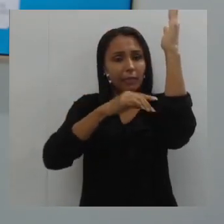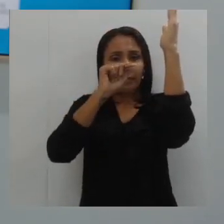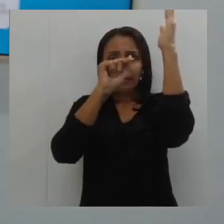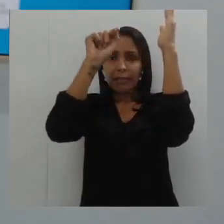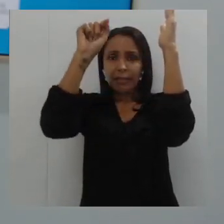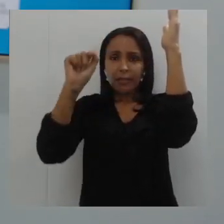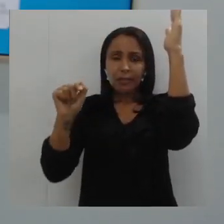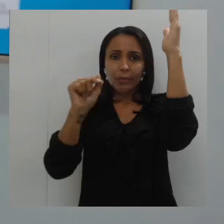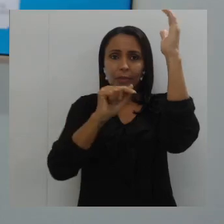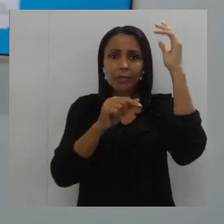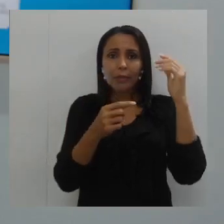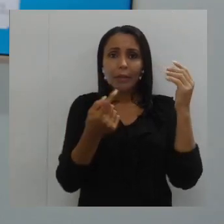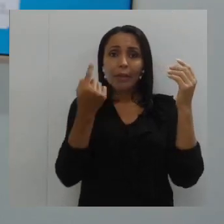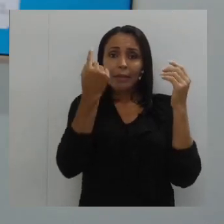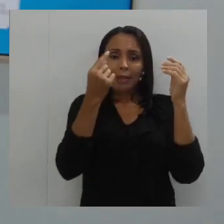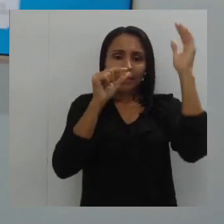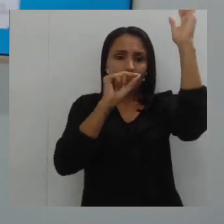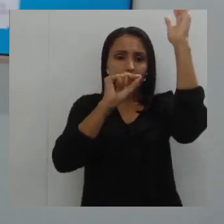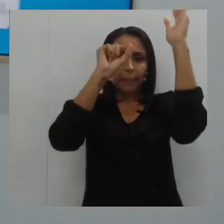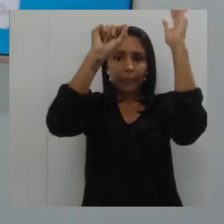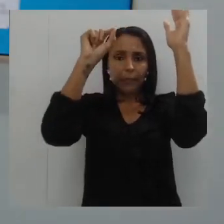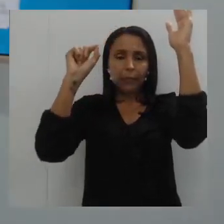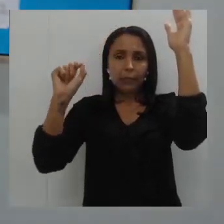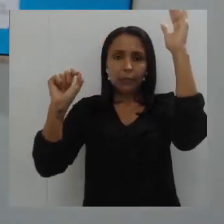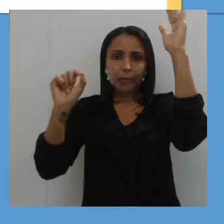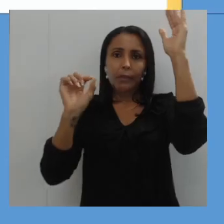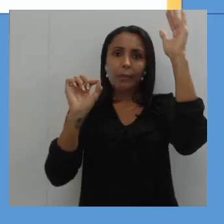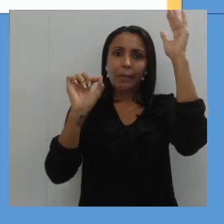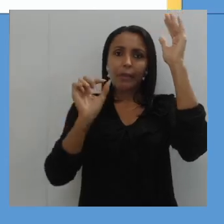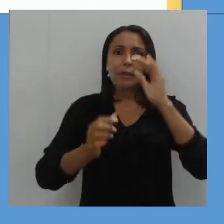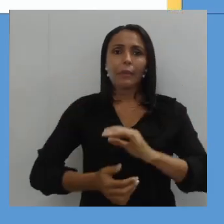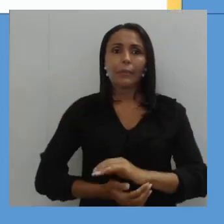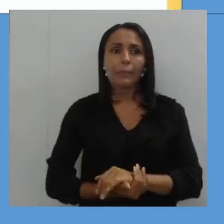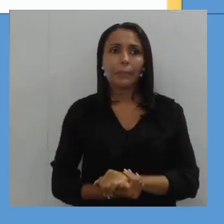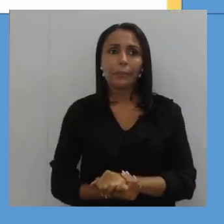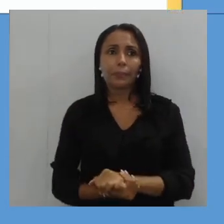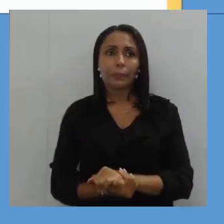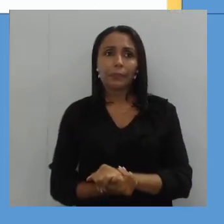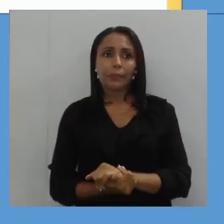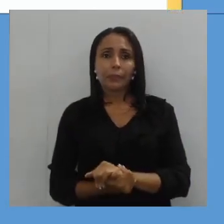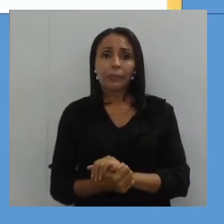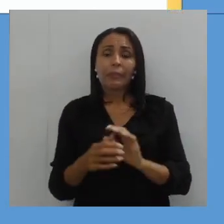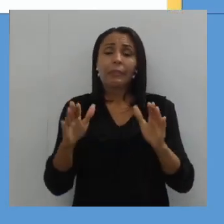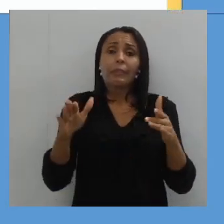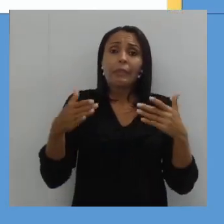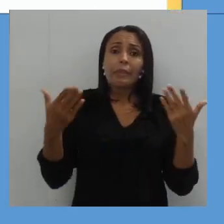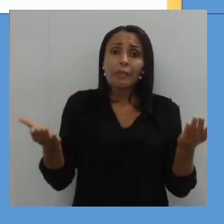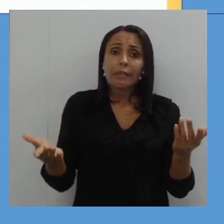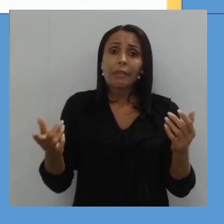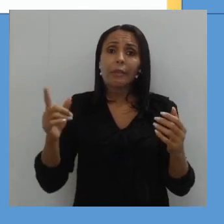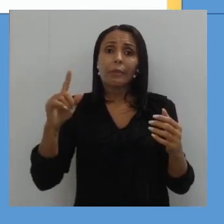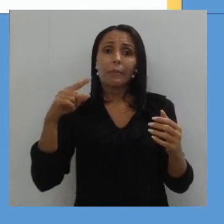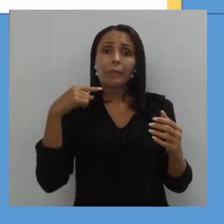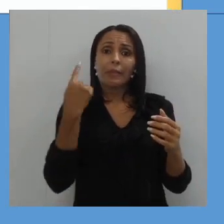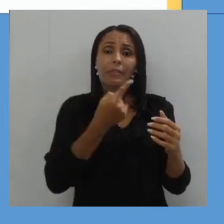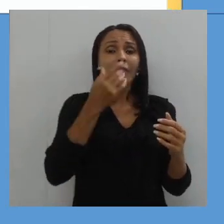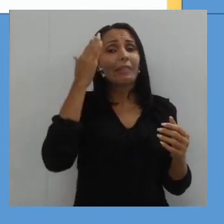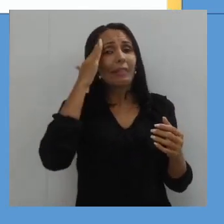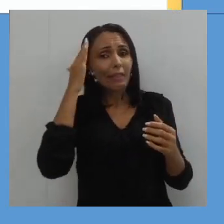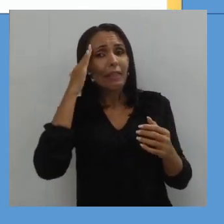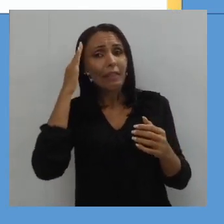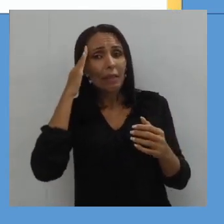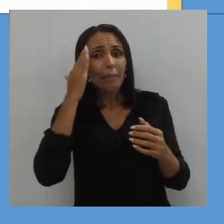pontinho desse aqui, eu marco dentro do plano cartesiano. Então, para a gente ficar entendendo